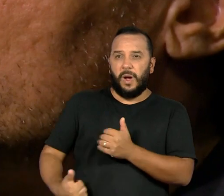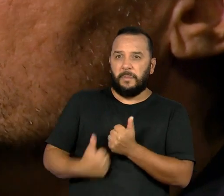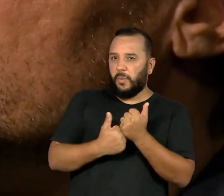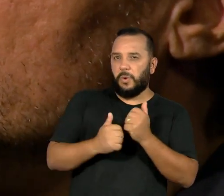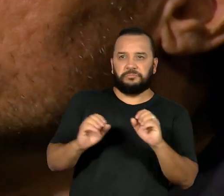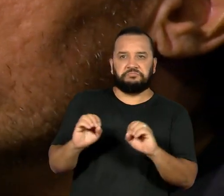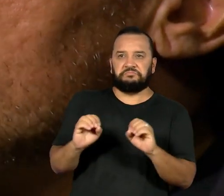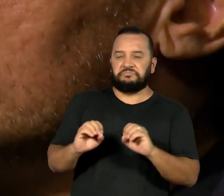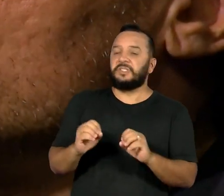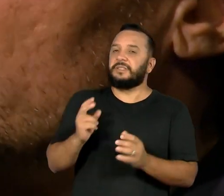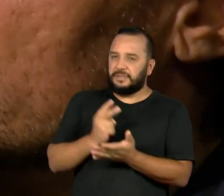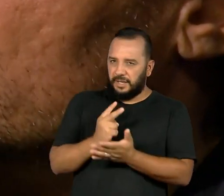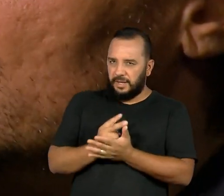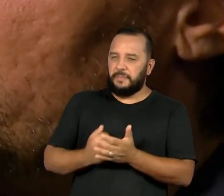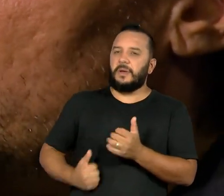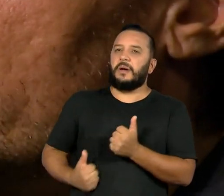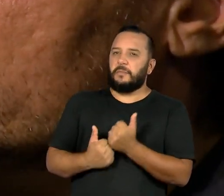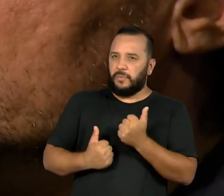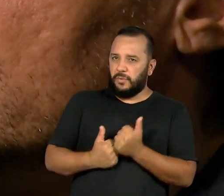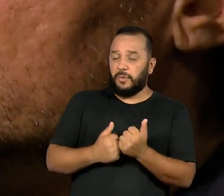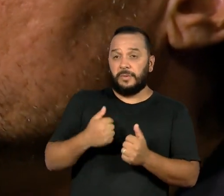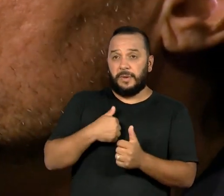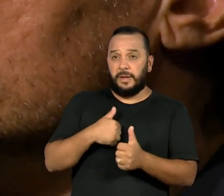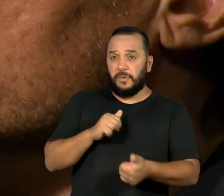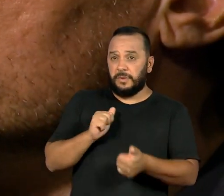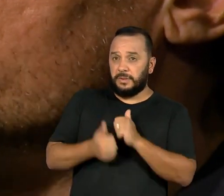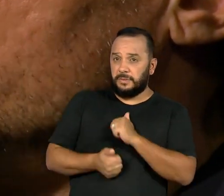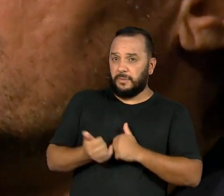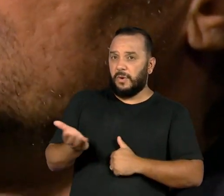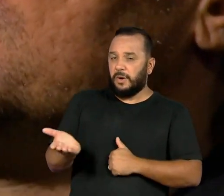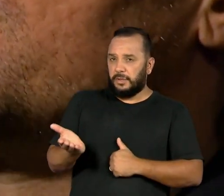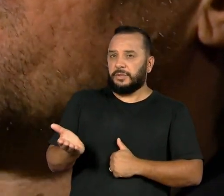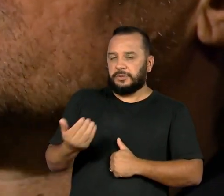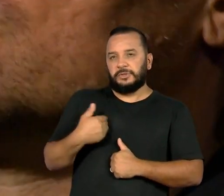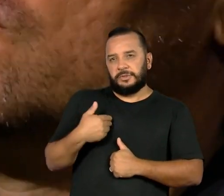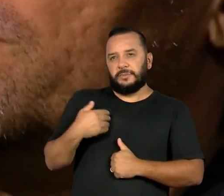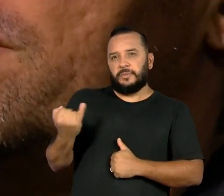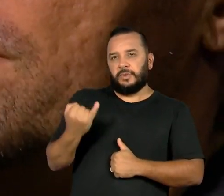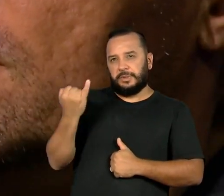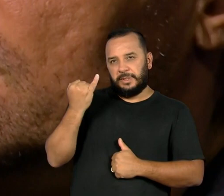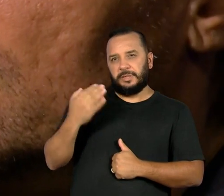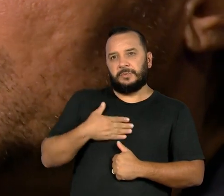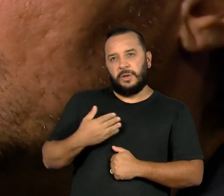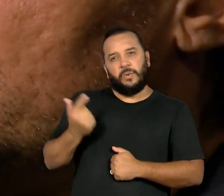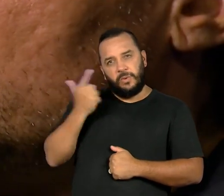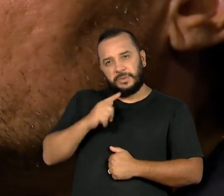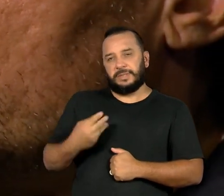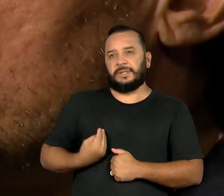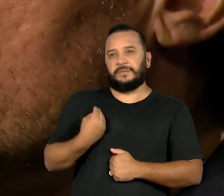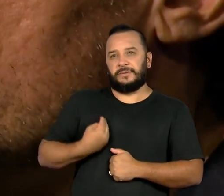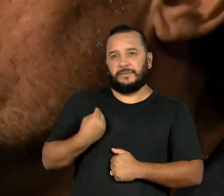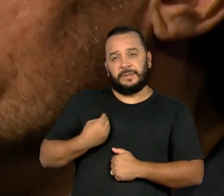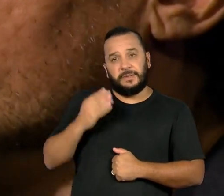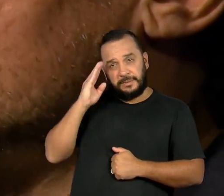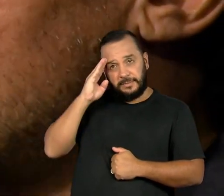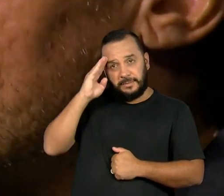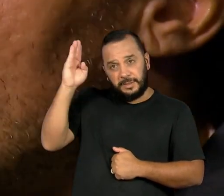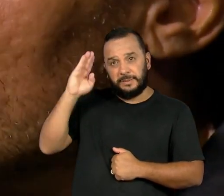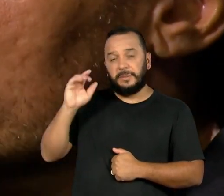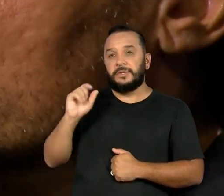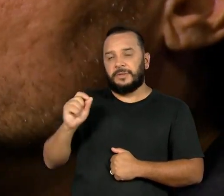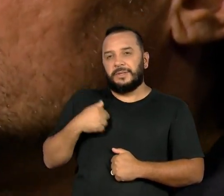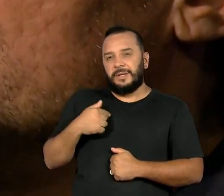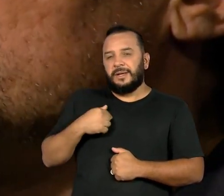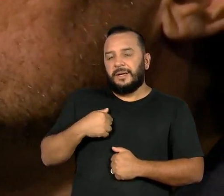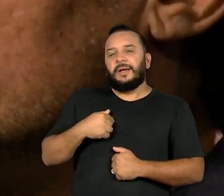assistência e acho que a minha história com o esporte foi decisiva para que eu sobrevivesse, né? Especialmente o remo, que